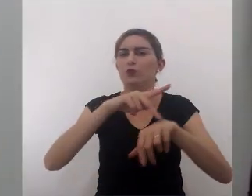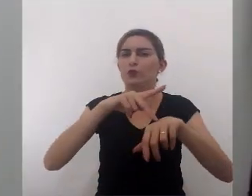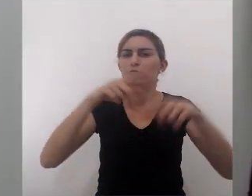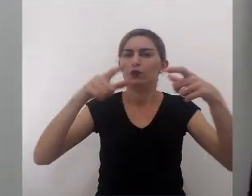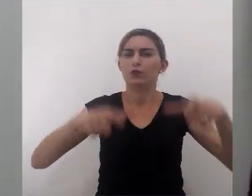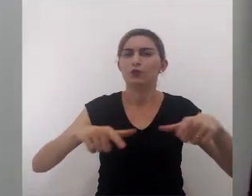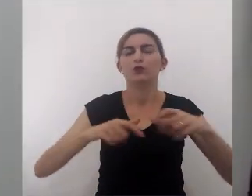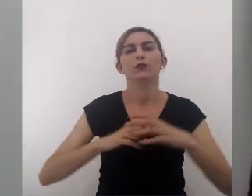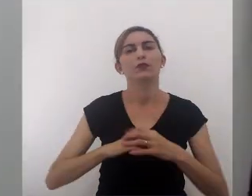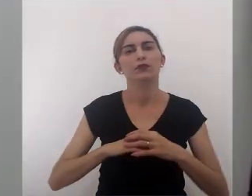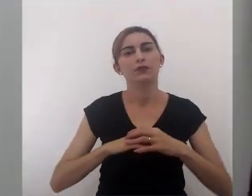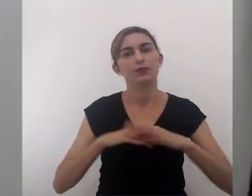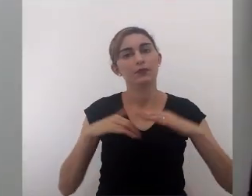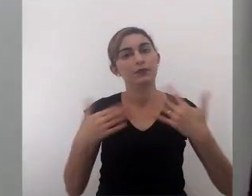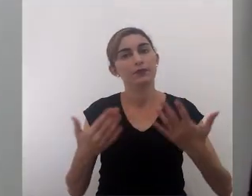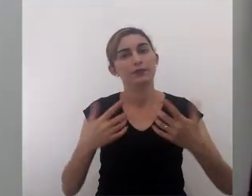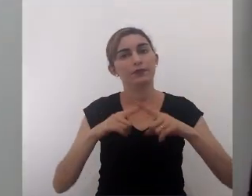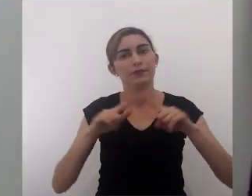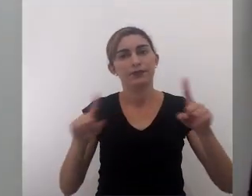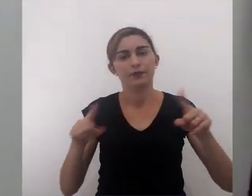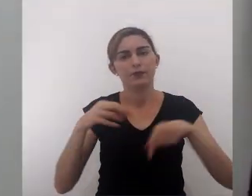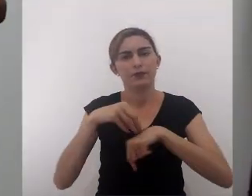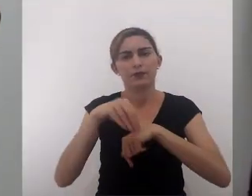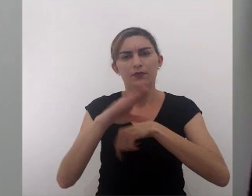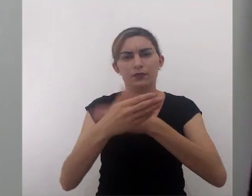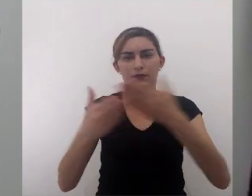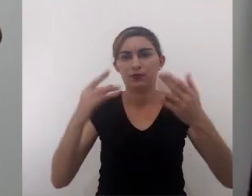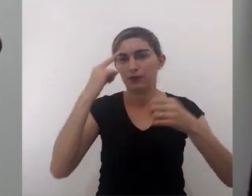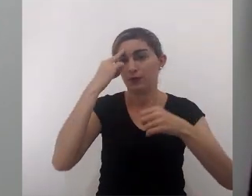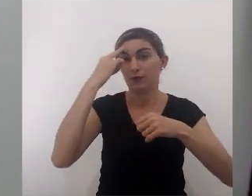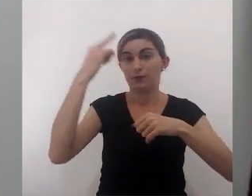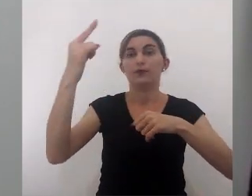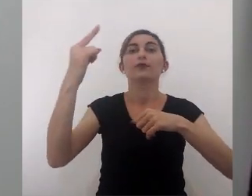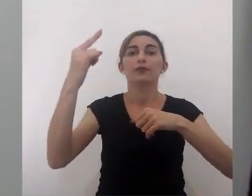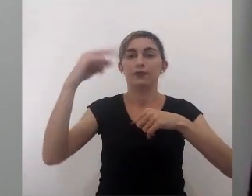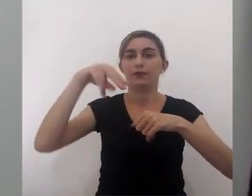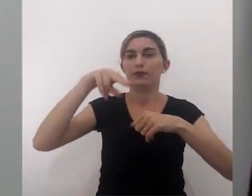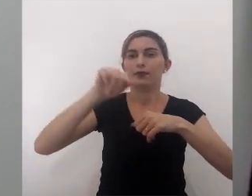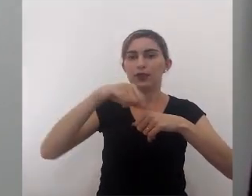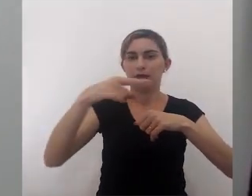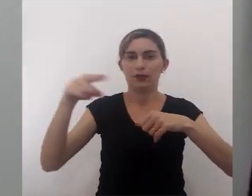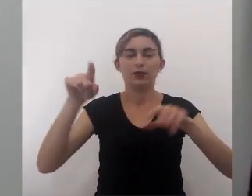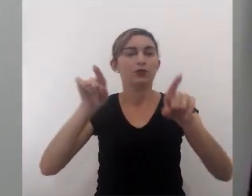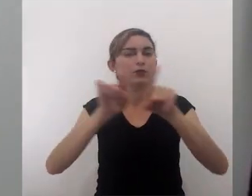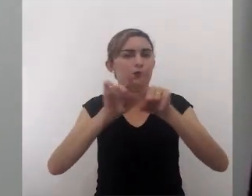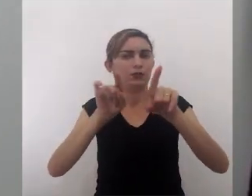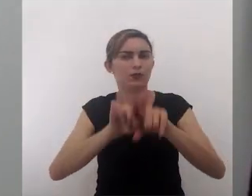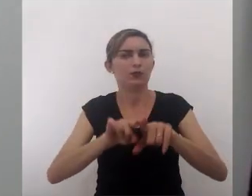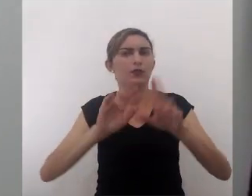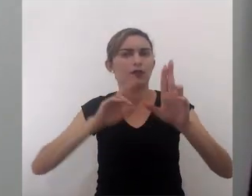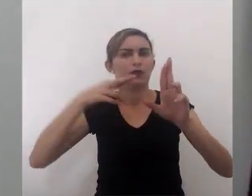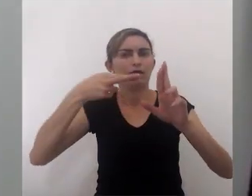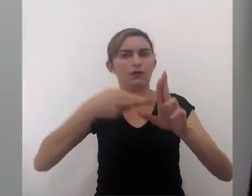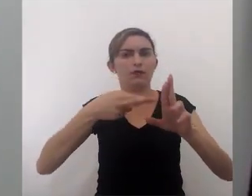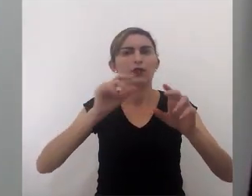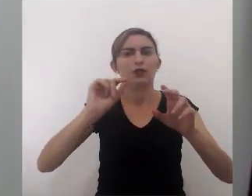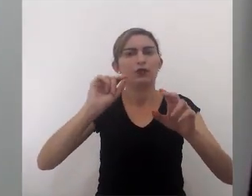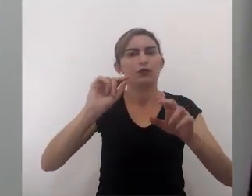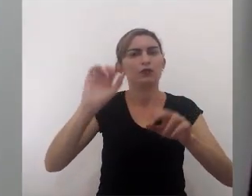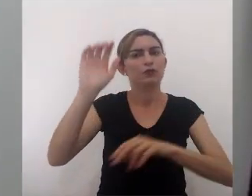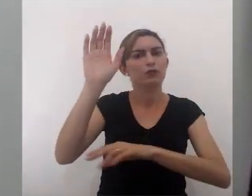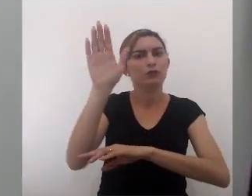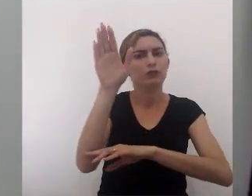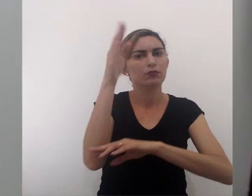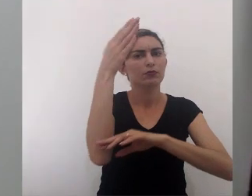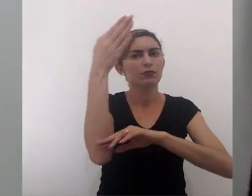política. Mas cabe destacar que essa ideia de nação também vai dar lugar ao